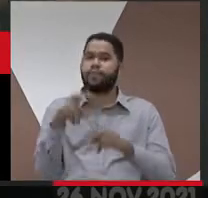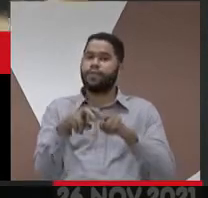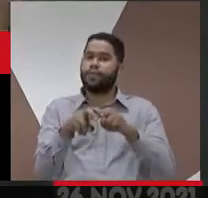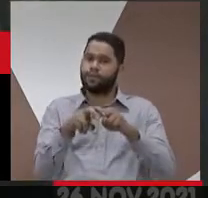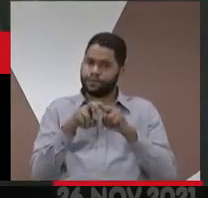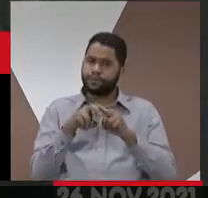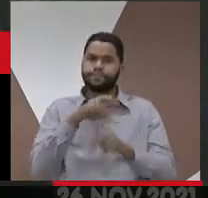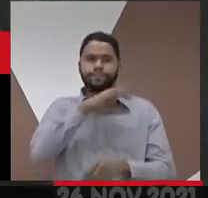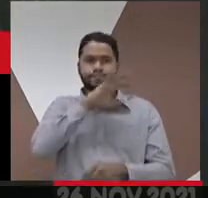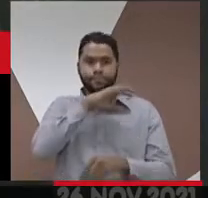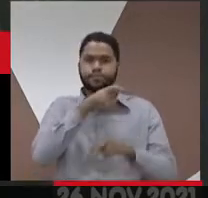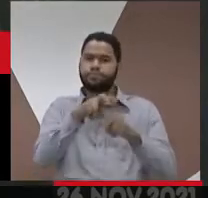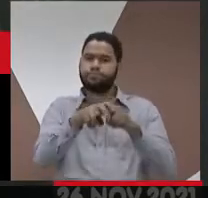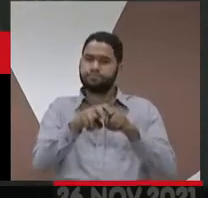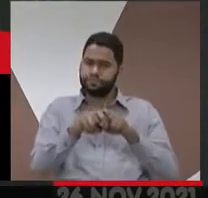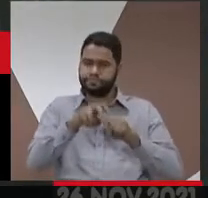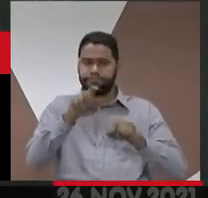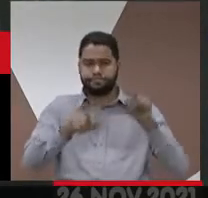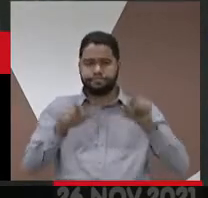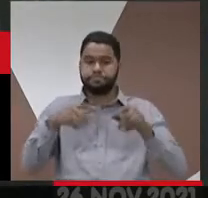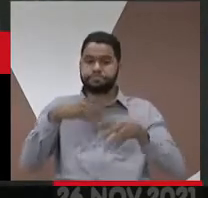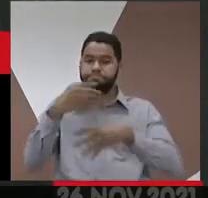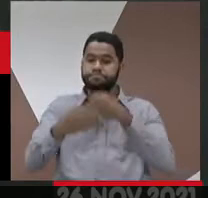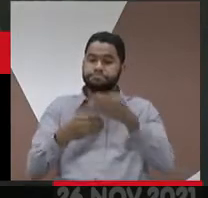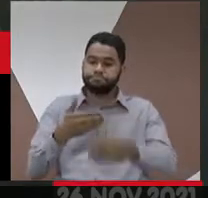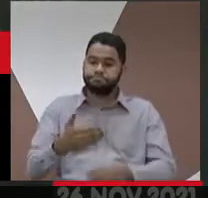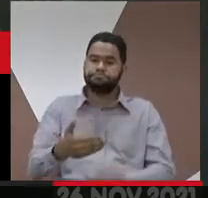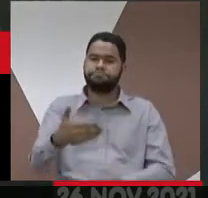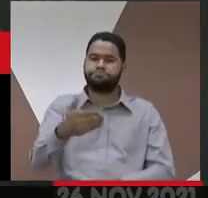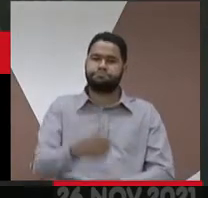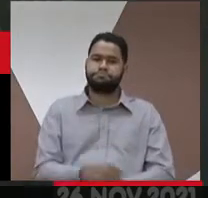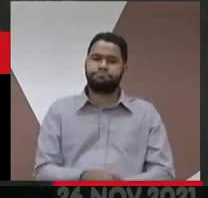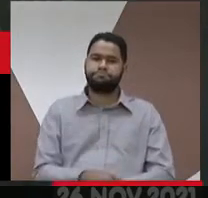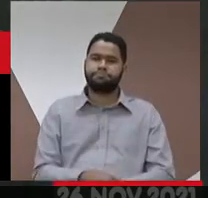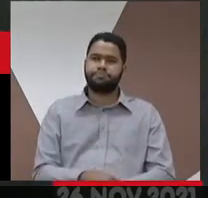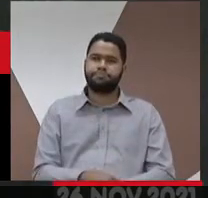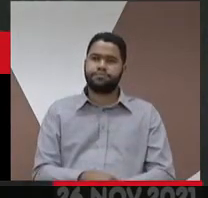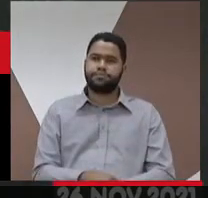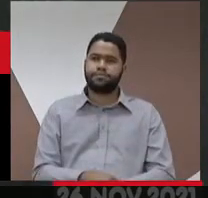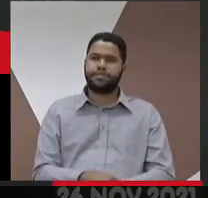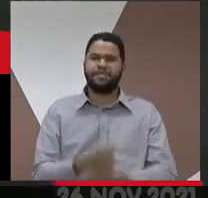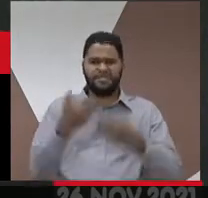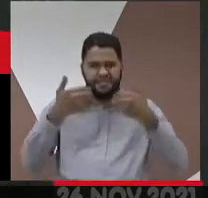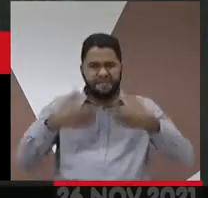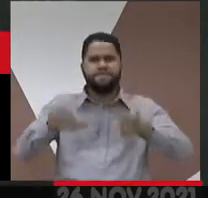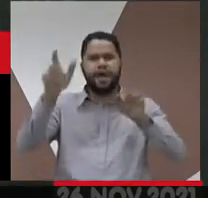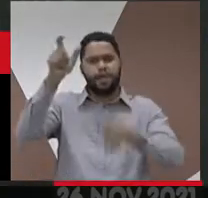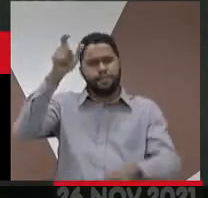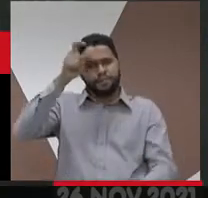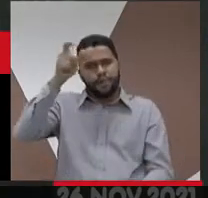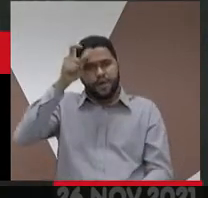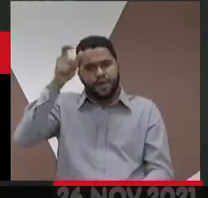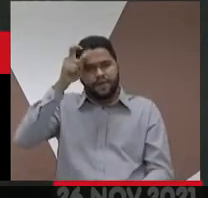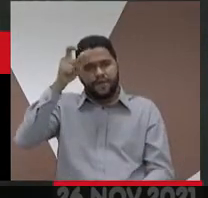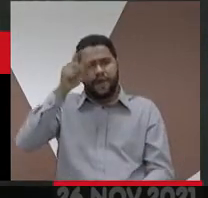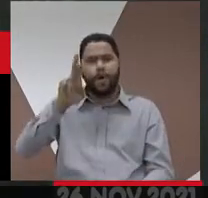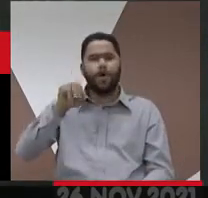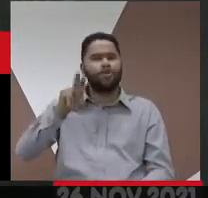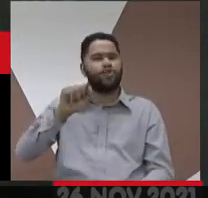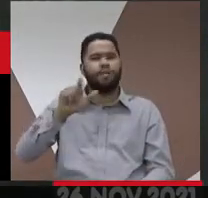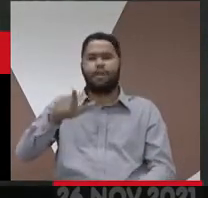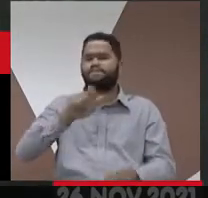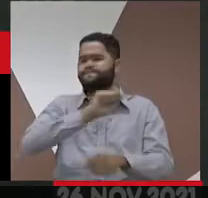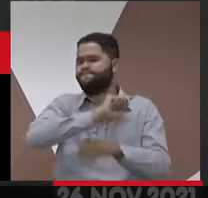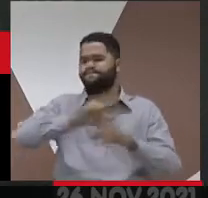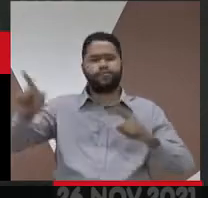dos animais, em nome dos seres vivos das próximas gerações, que vá para o quinto dos infernos esse tal de rodoanel.